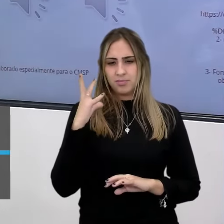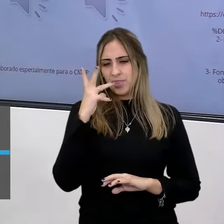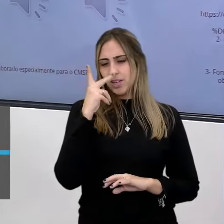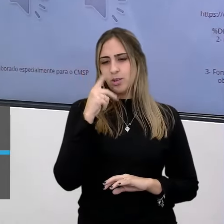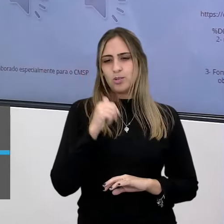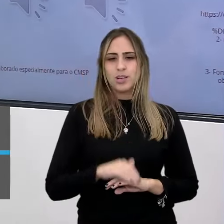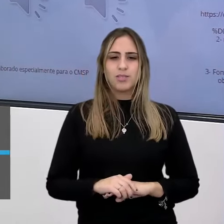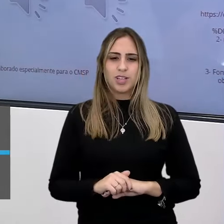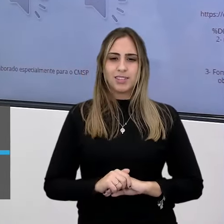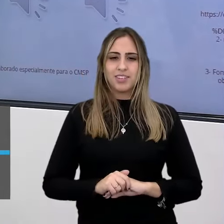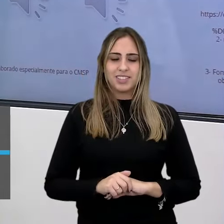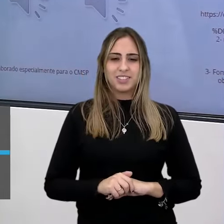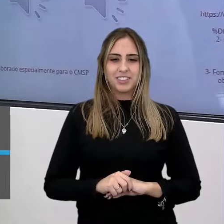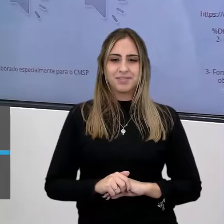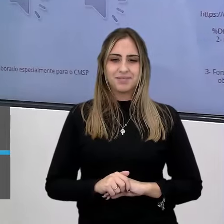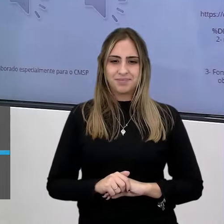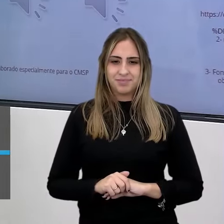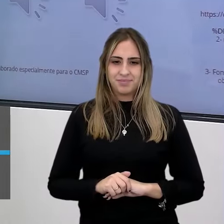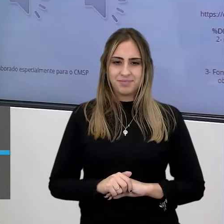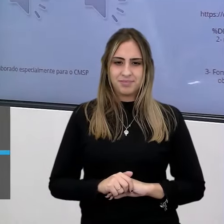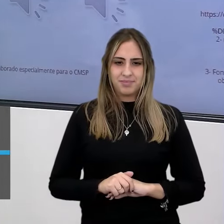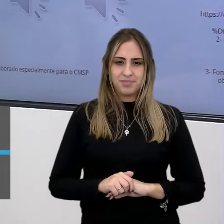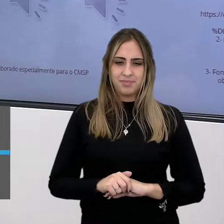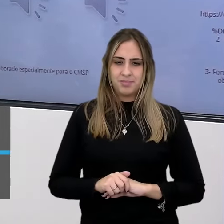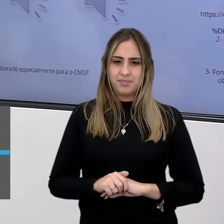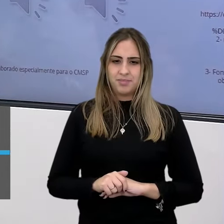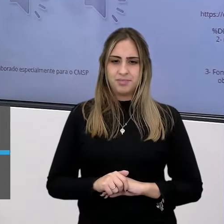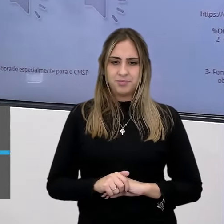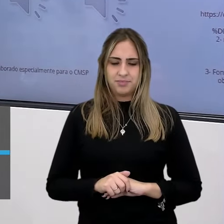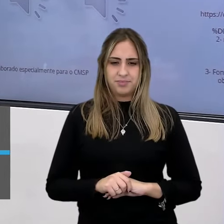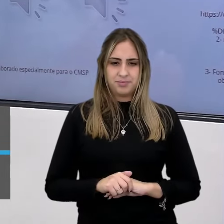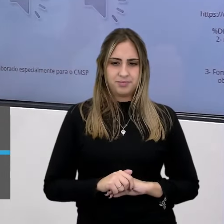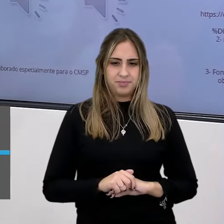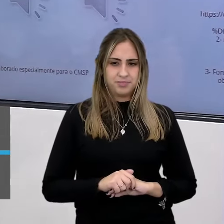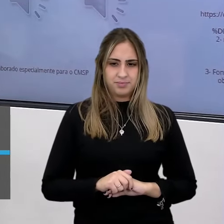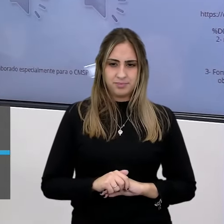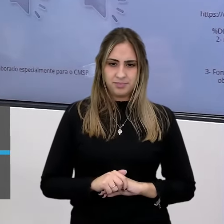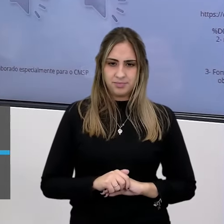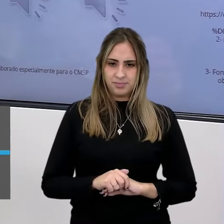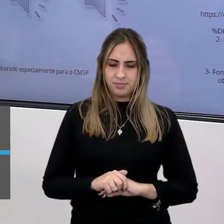E se o vídeo aí gente saiu pergunta acalma respira e